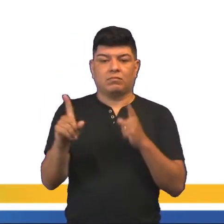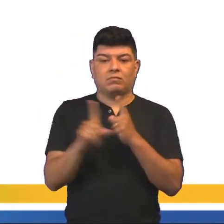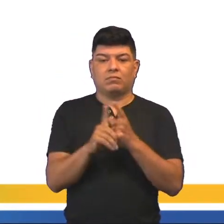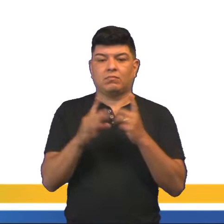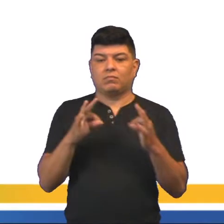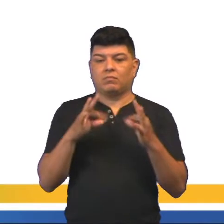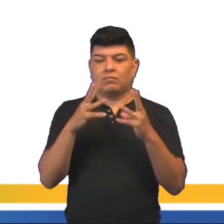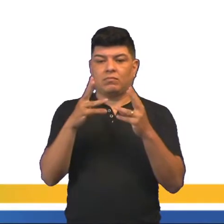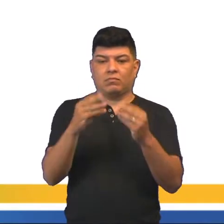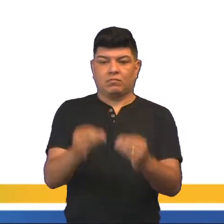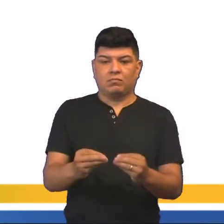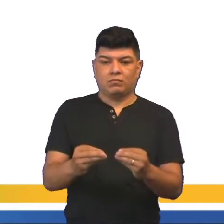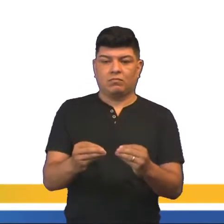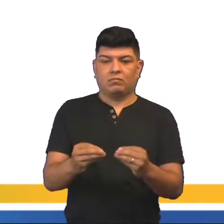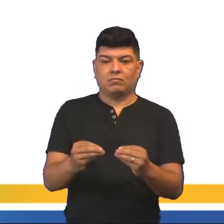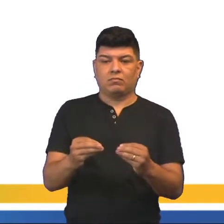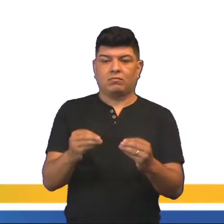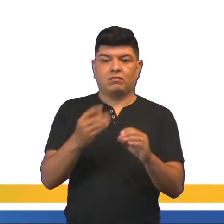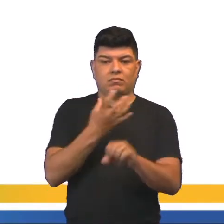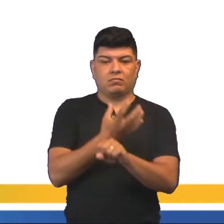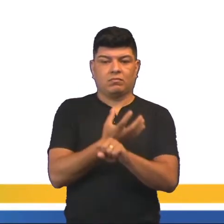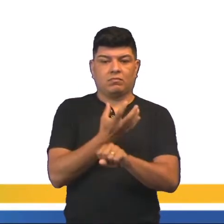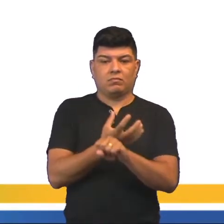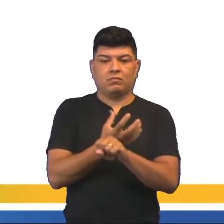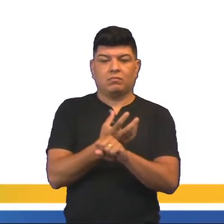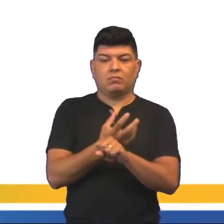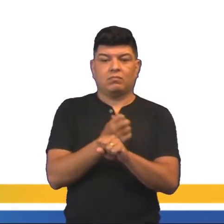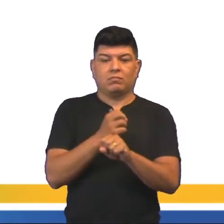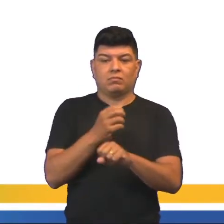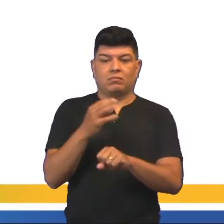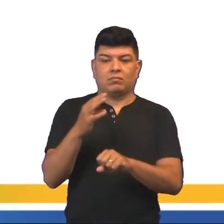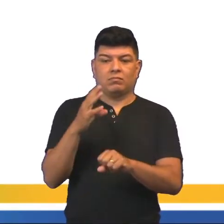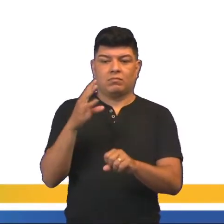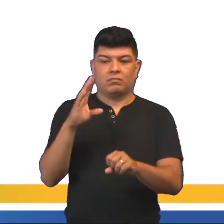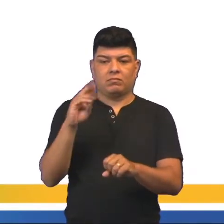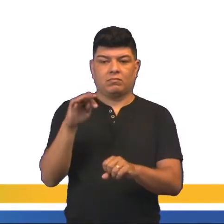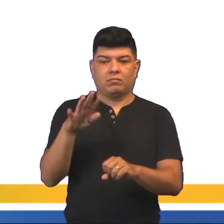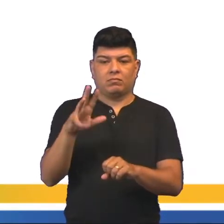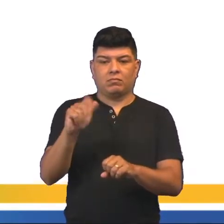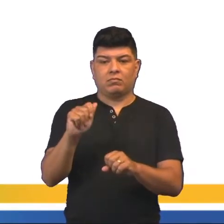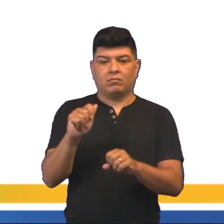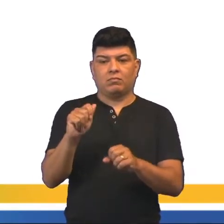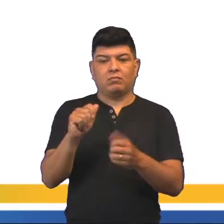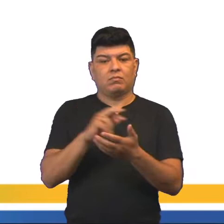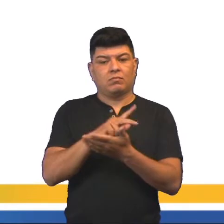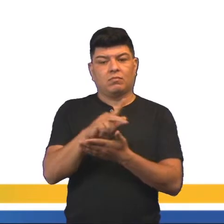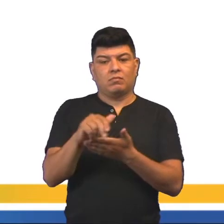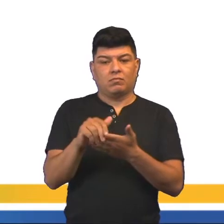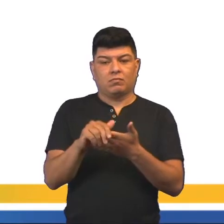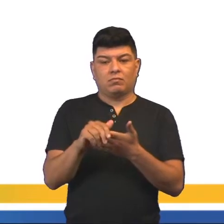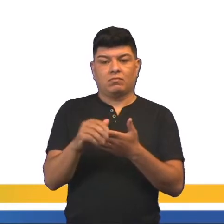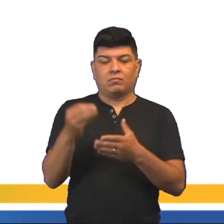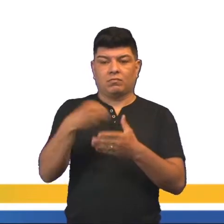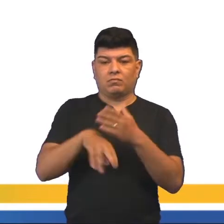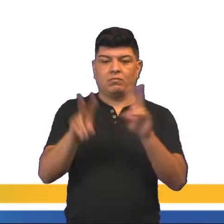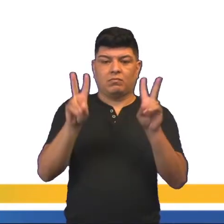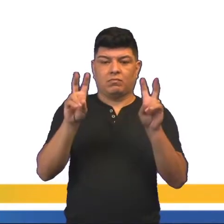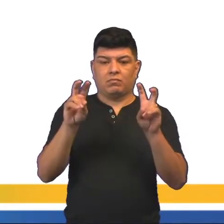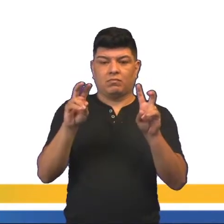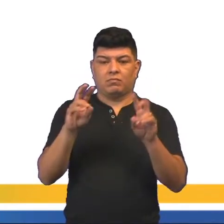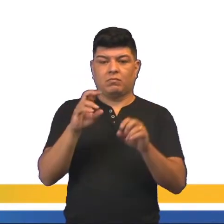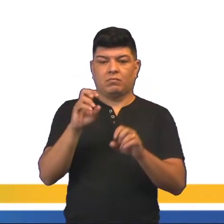física. Pode ser encontrada aí em todas as suas disciplinas. A gente pode observar energia dentro do assunto